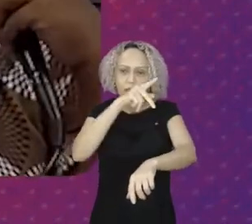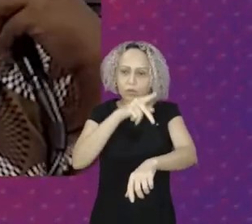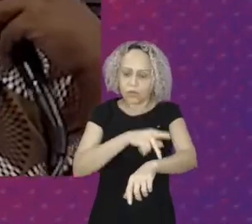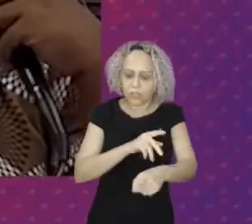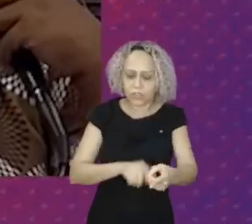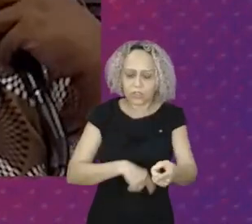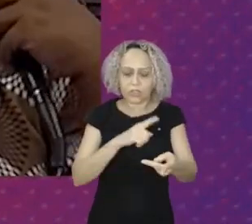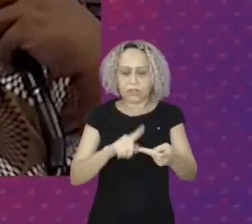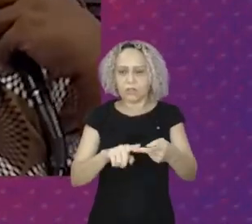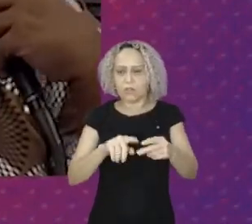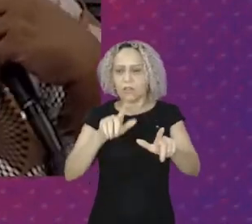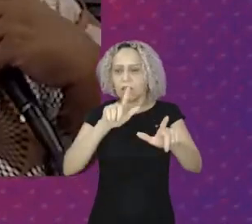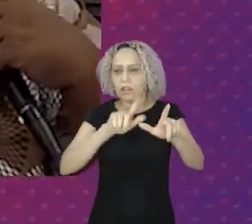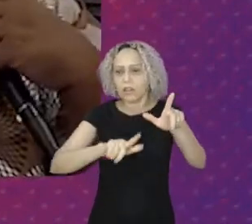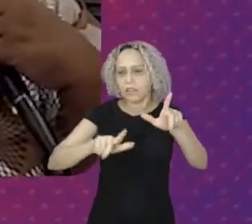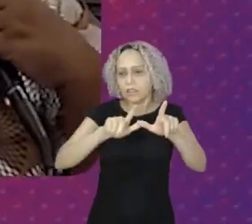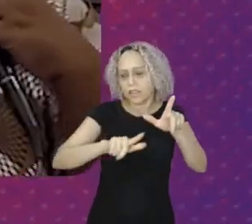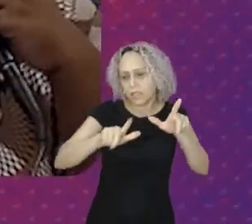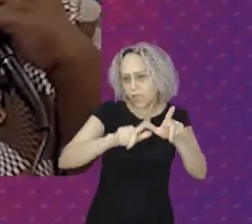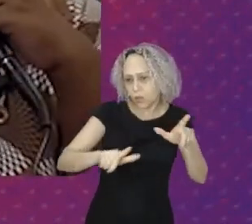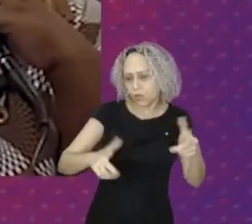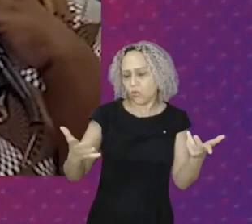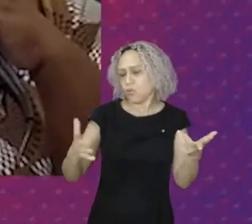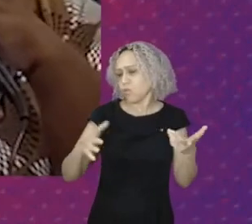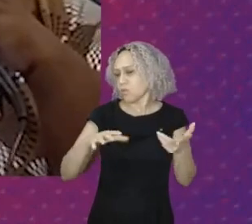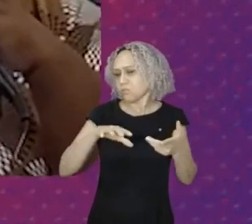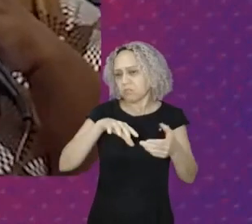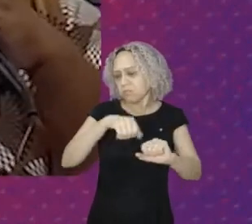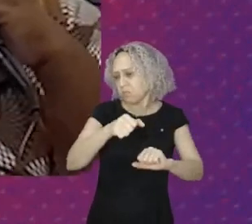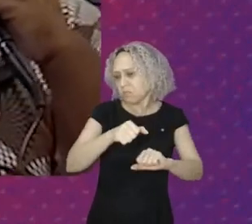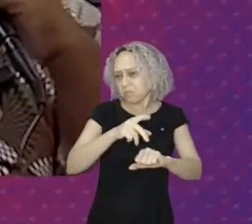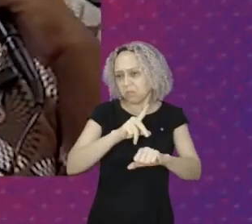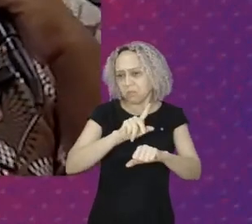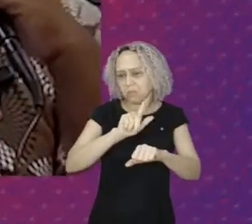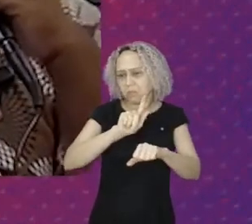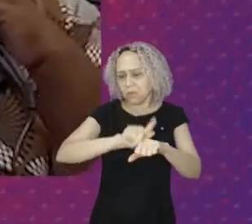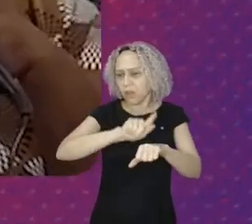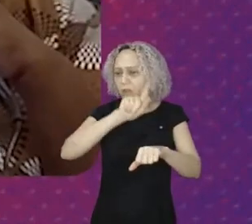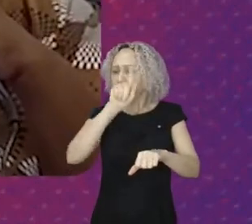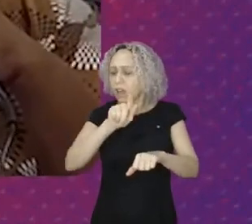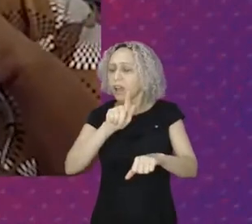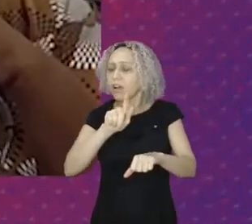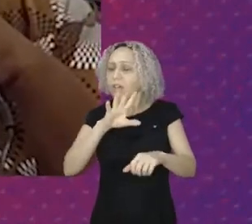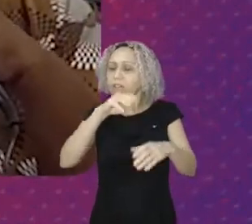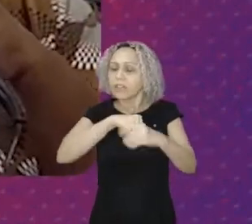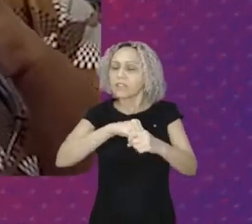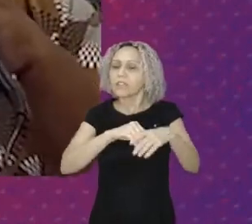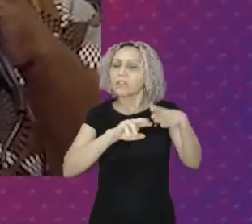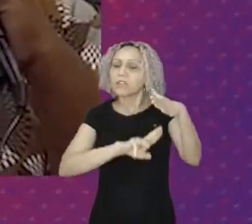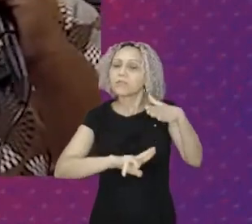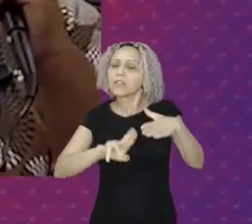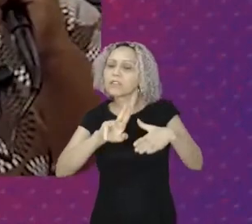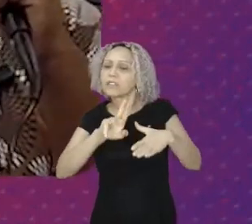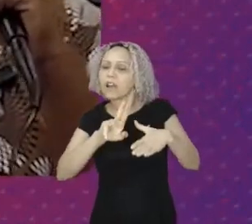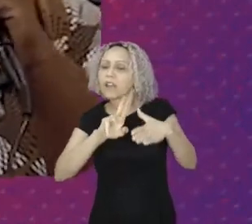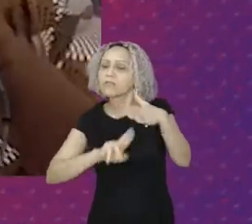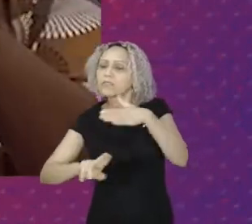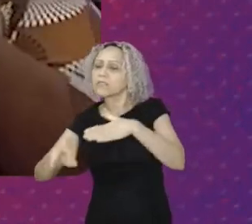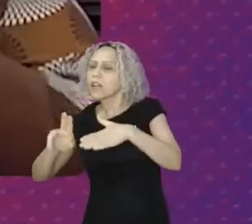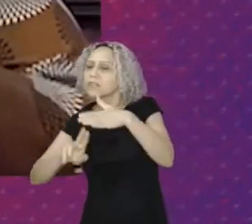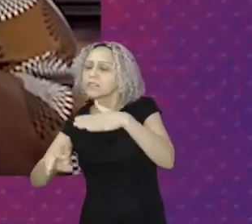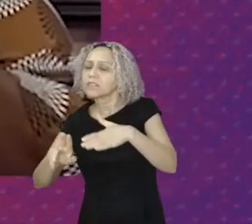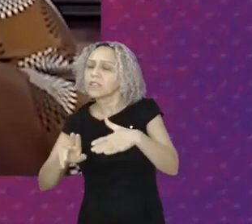de licenciatura e graduação, núcleos de estudantes que comecem a pensar, né? E que comecem